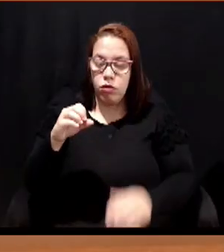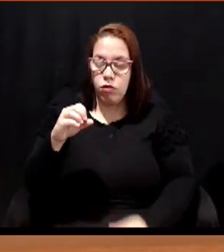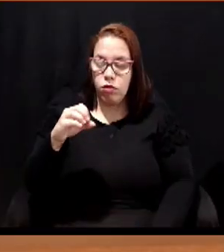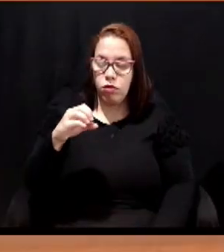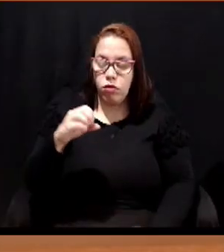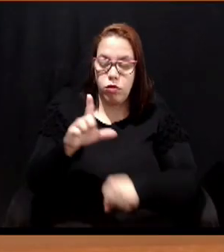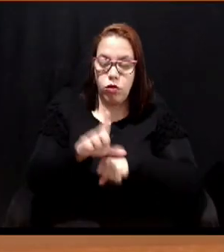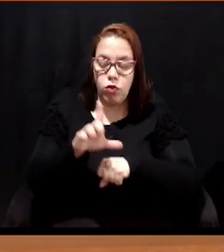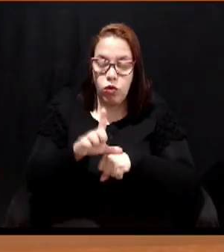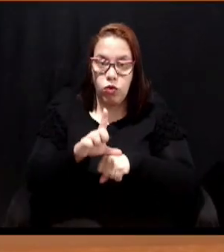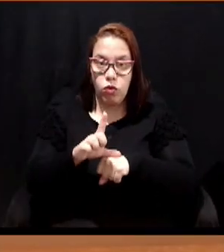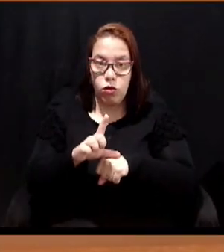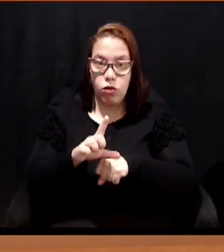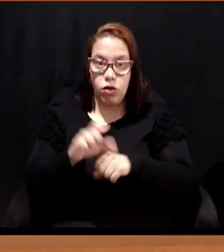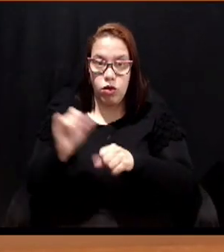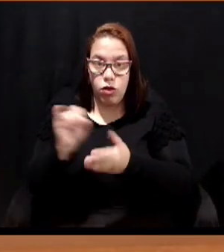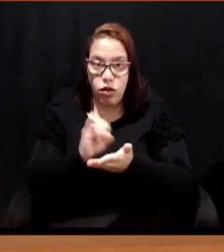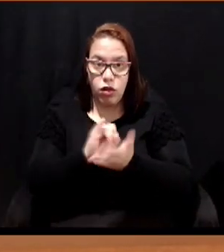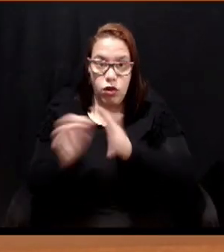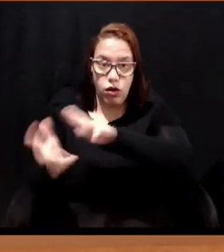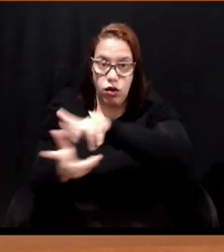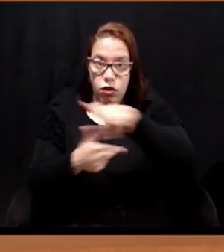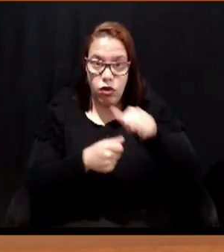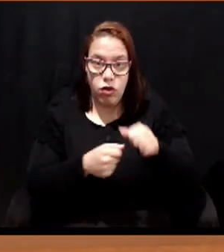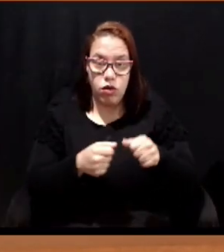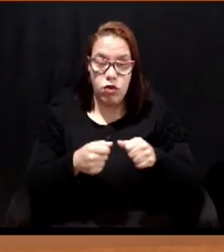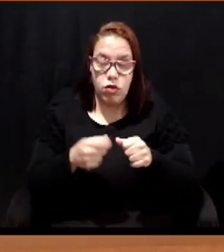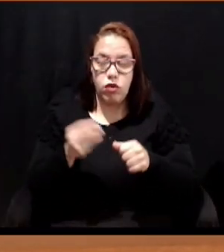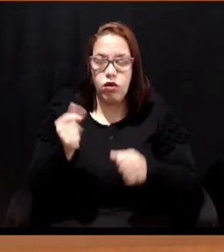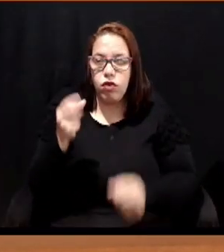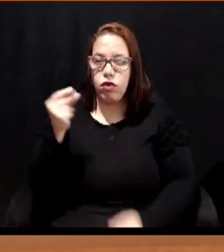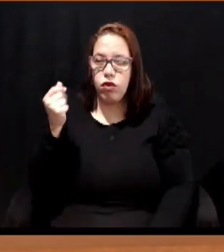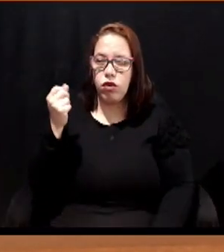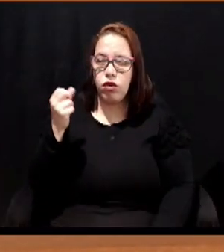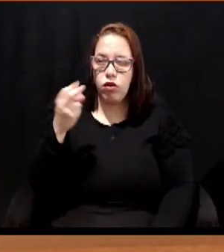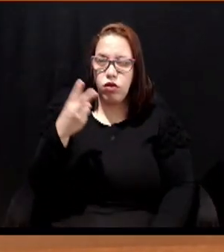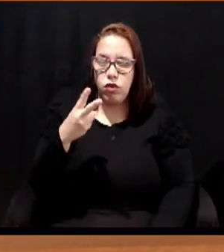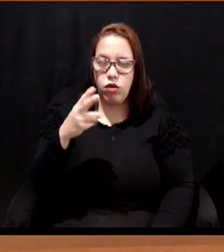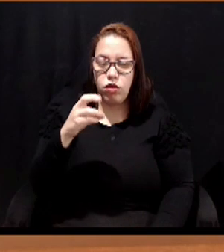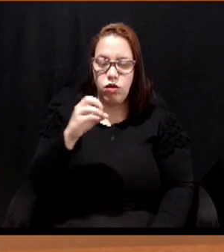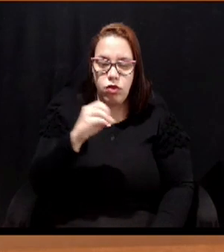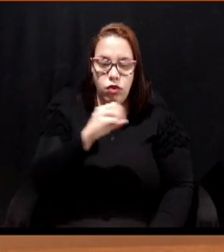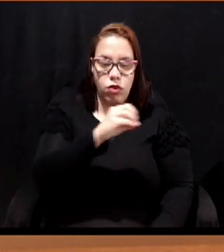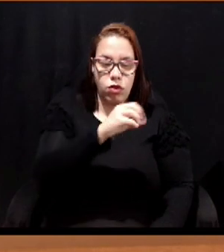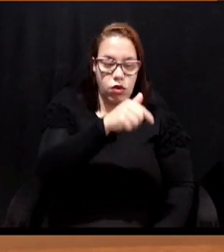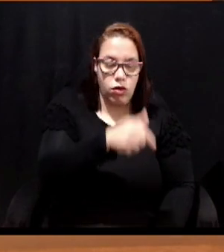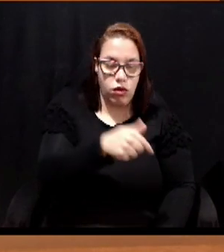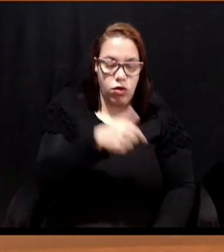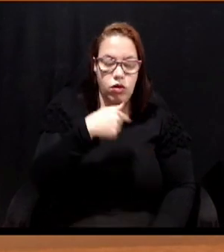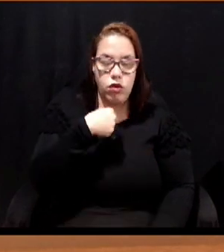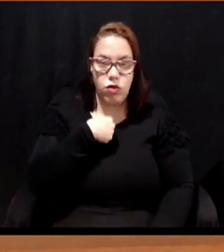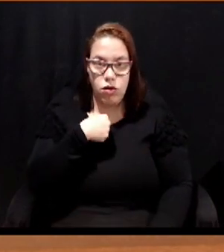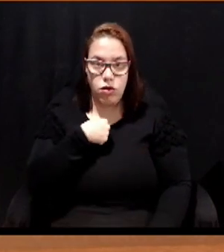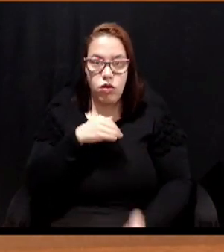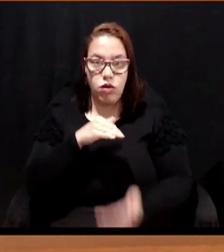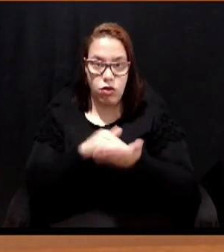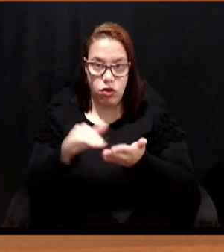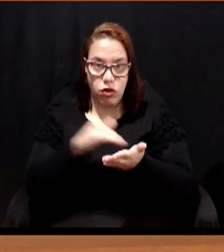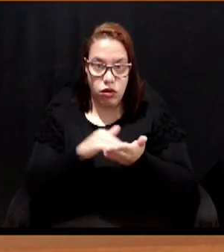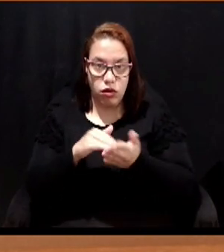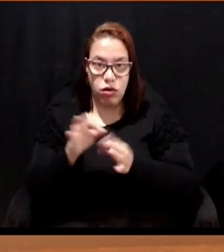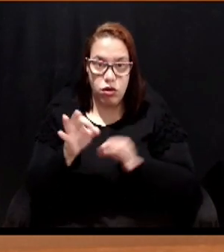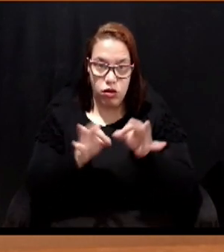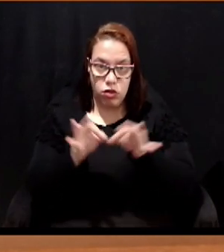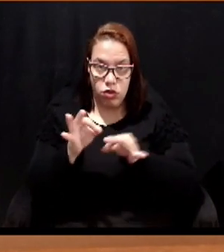Campinas. Por volta do ano de 2007, eu estava secretário de Planejamento da cidade